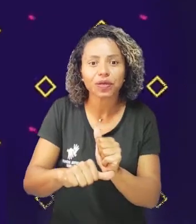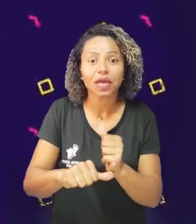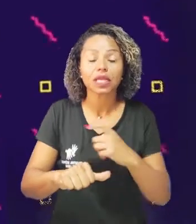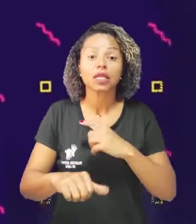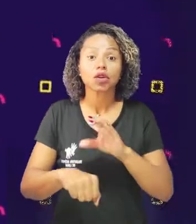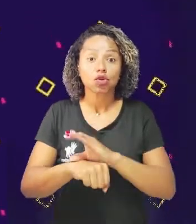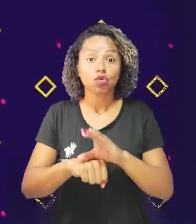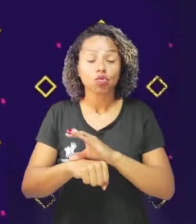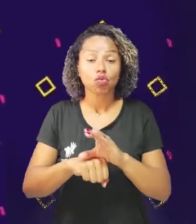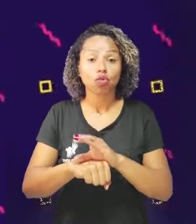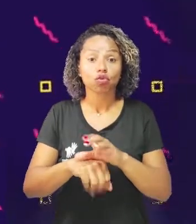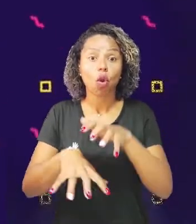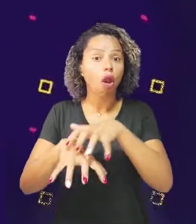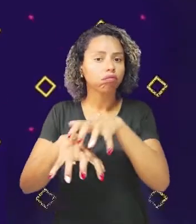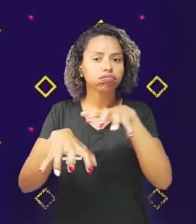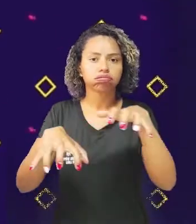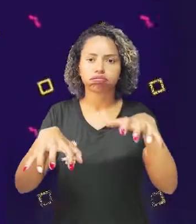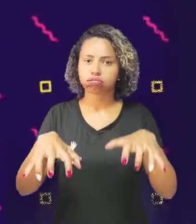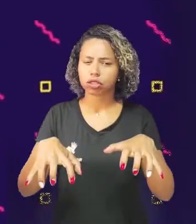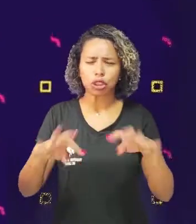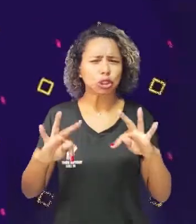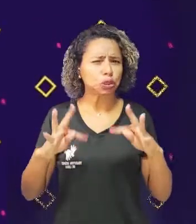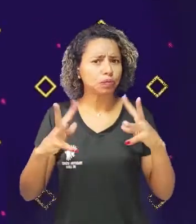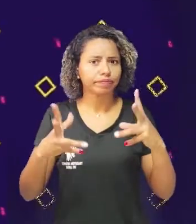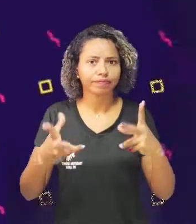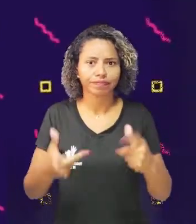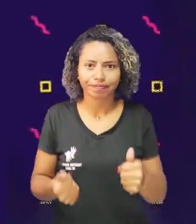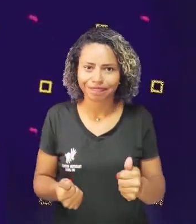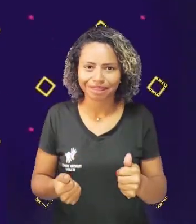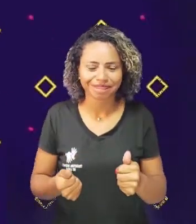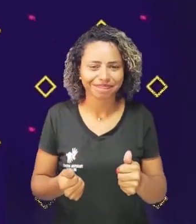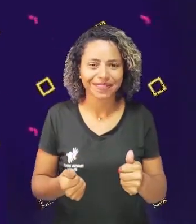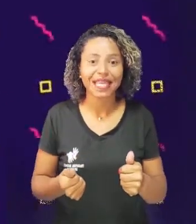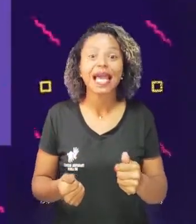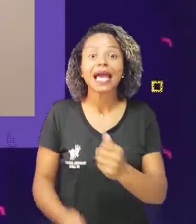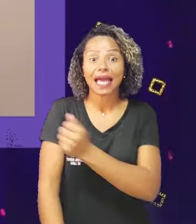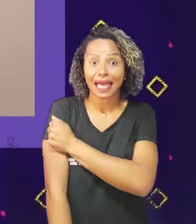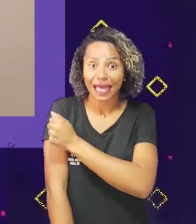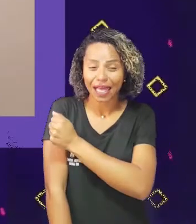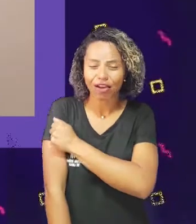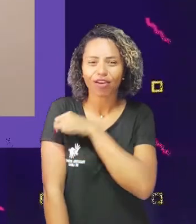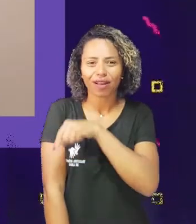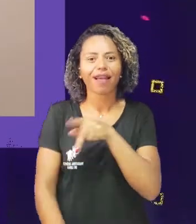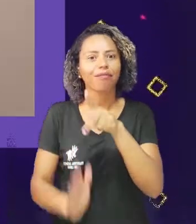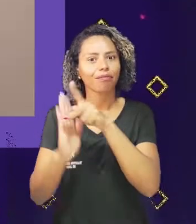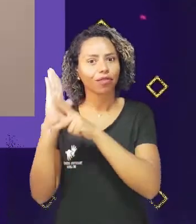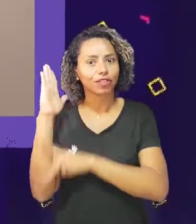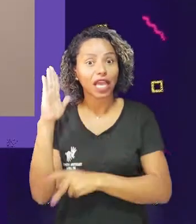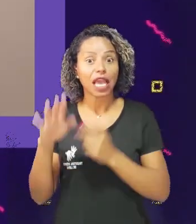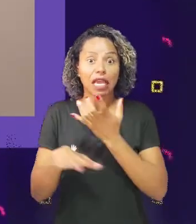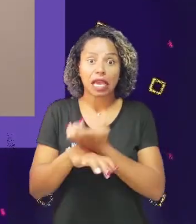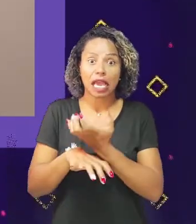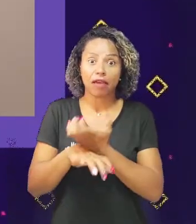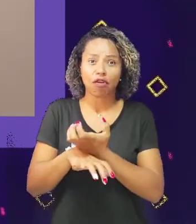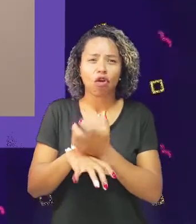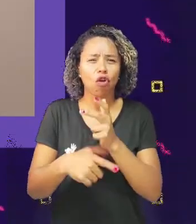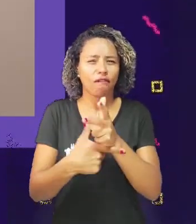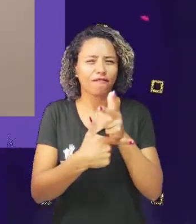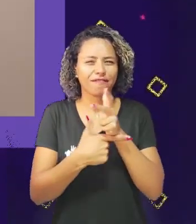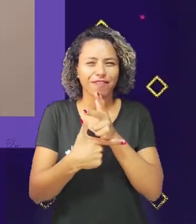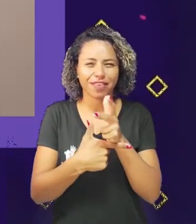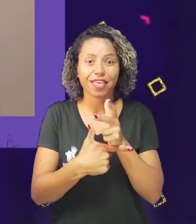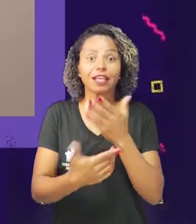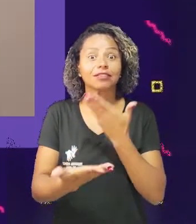projeto. Nós fizemos um curso totalmente online. Os alunos envolvidos no